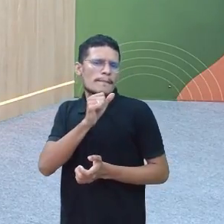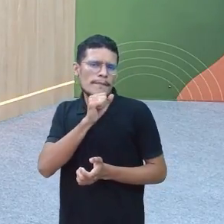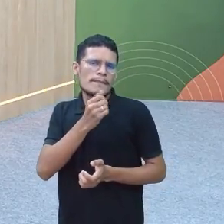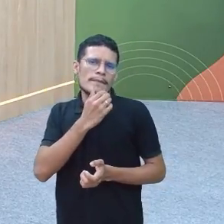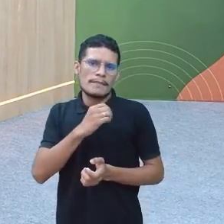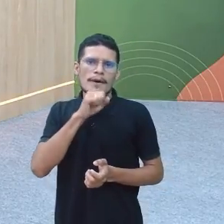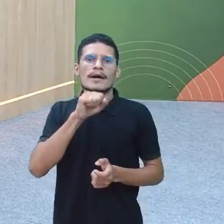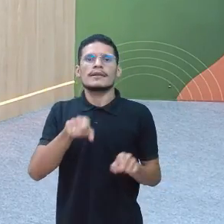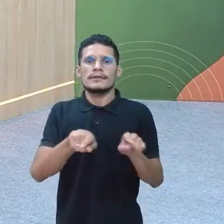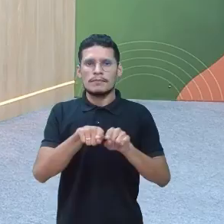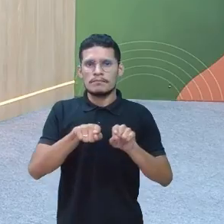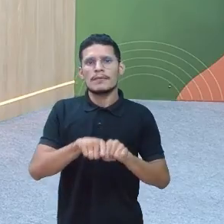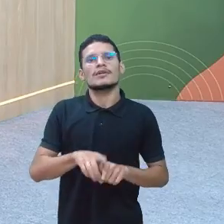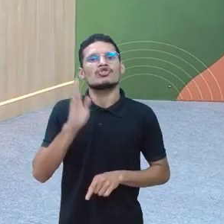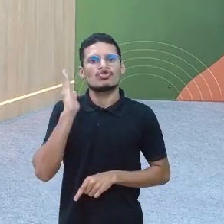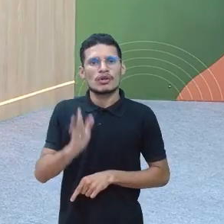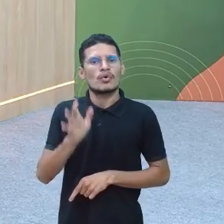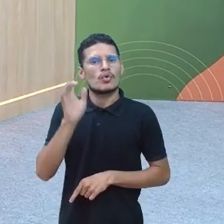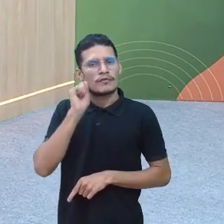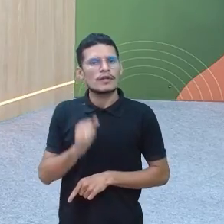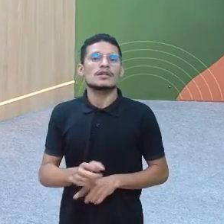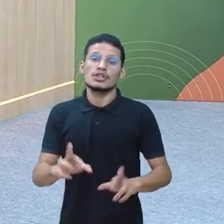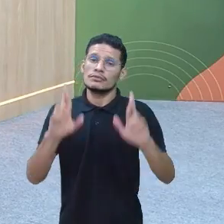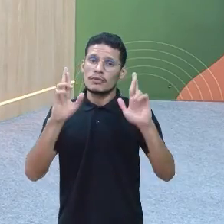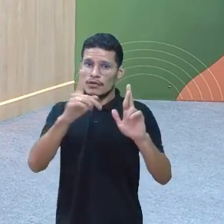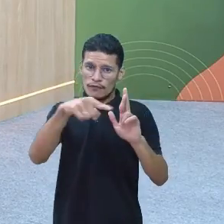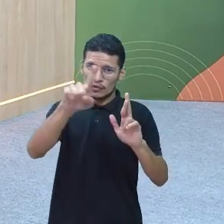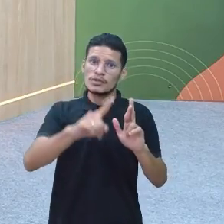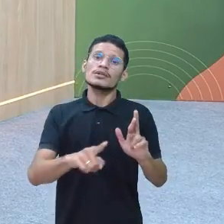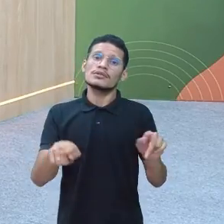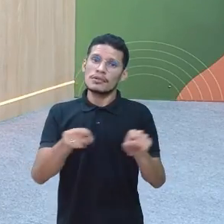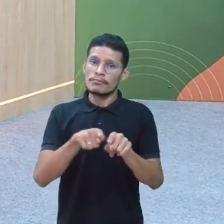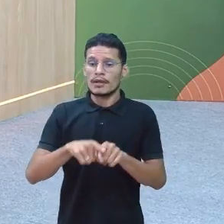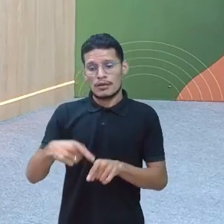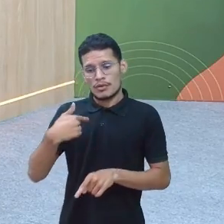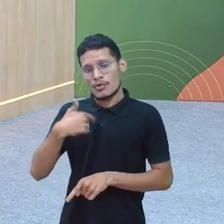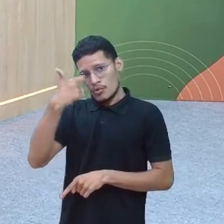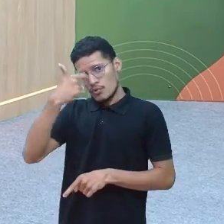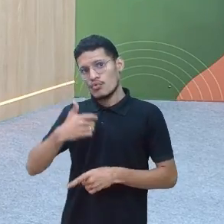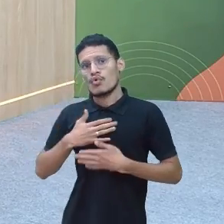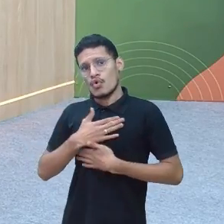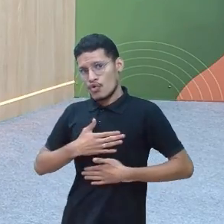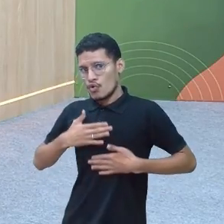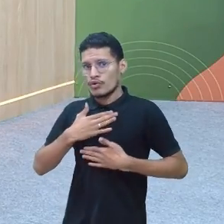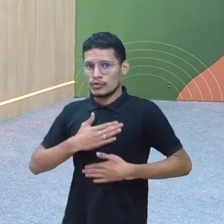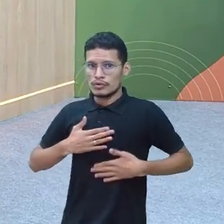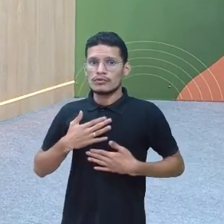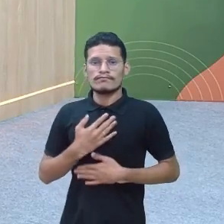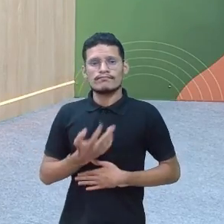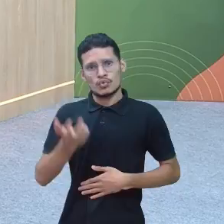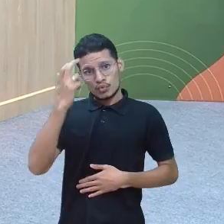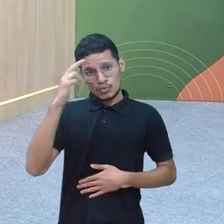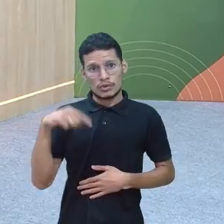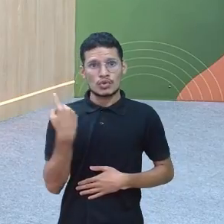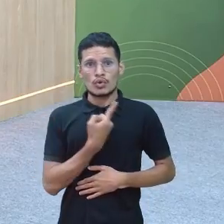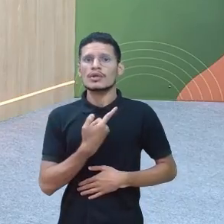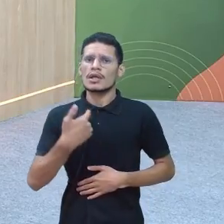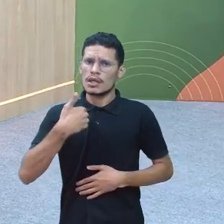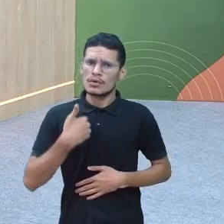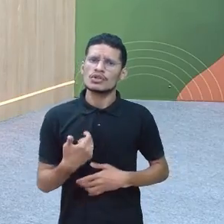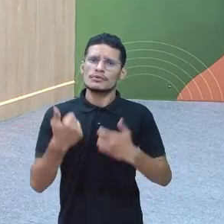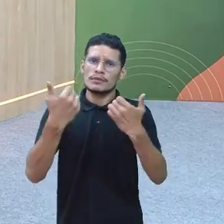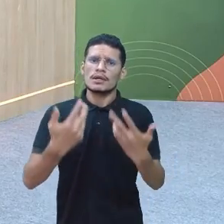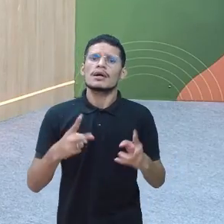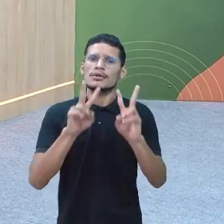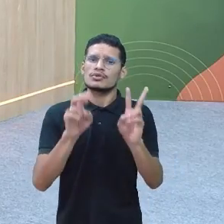também, né? Porque eu ouço e gosto muito e é a nossa cultura, né? E aí a gente vai, um pouquinho mais na frente eu vou dizer a